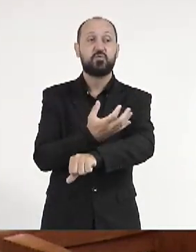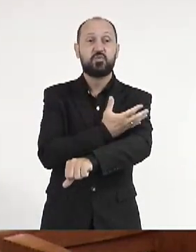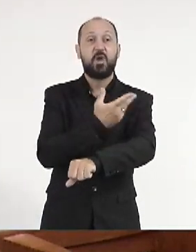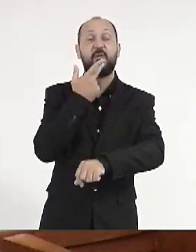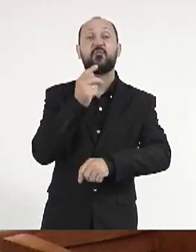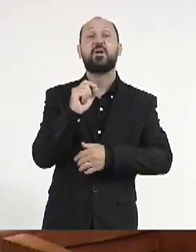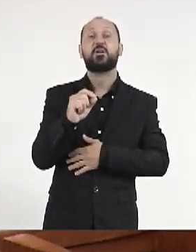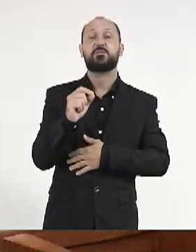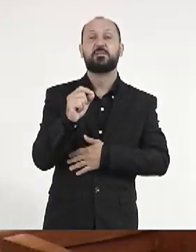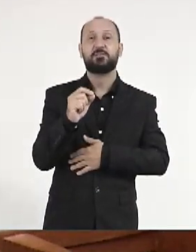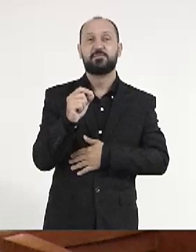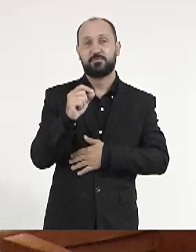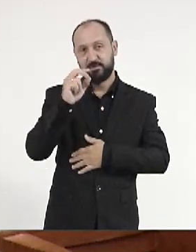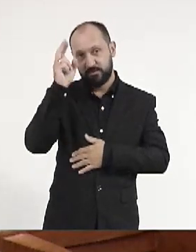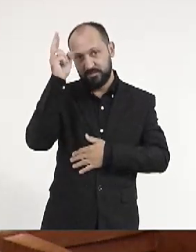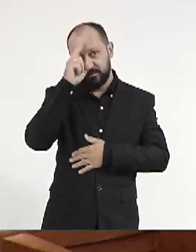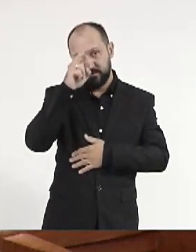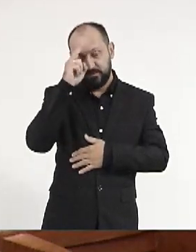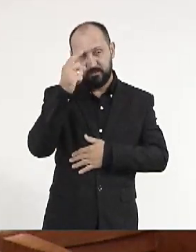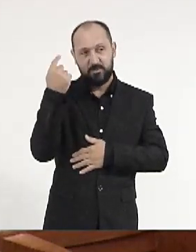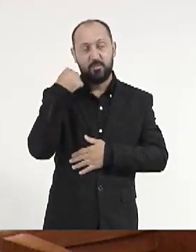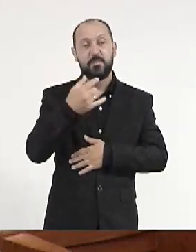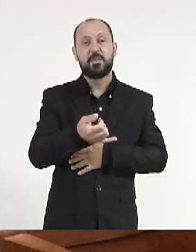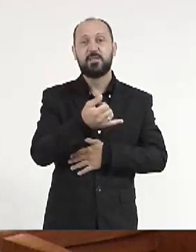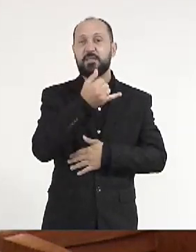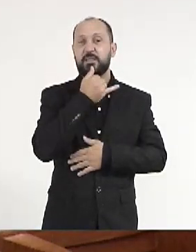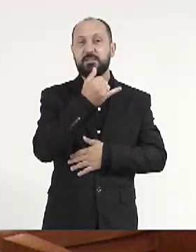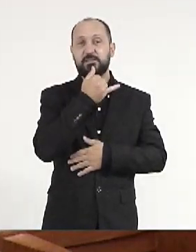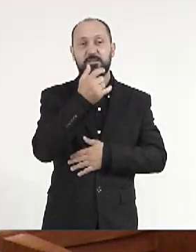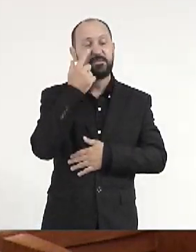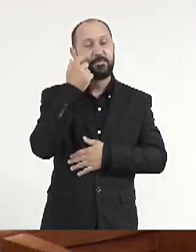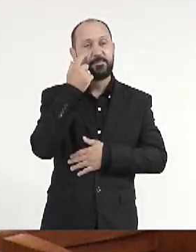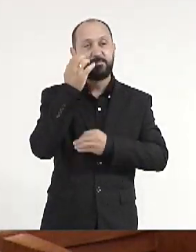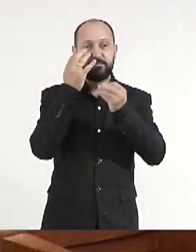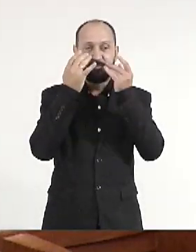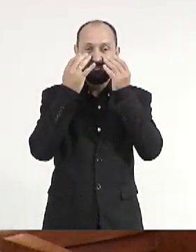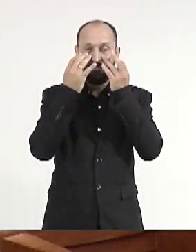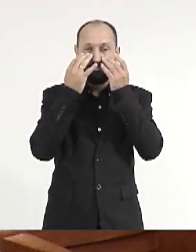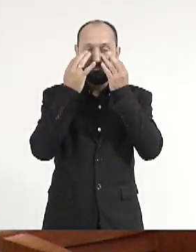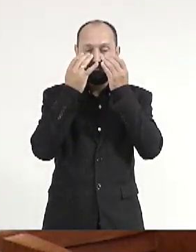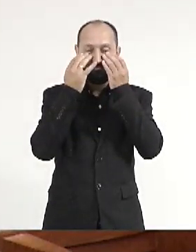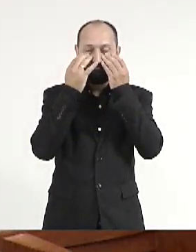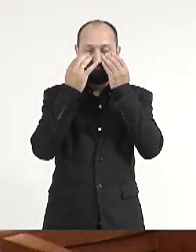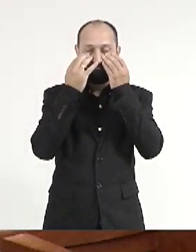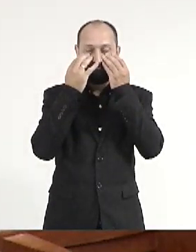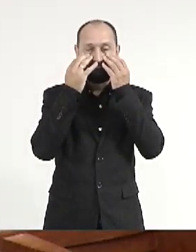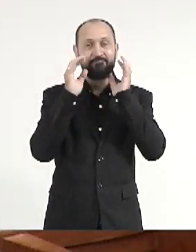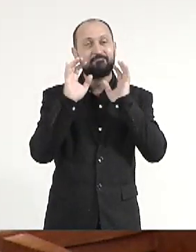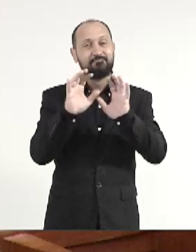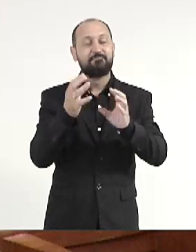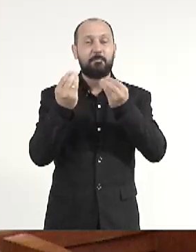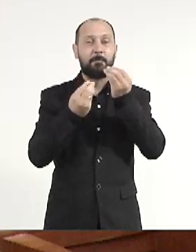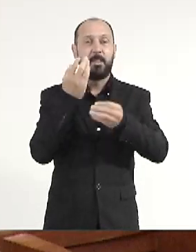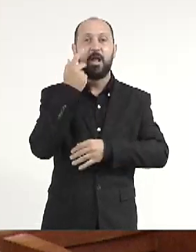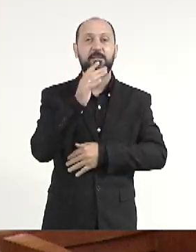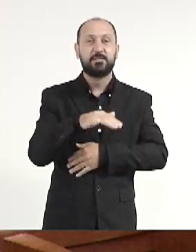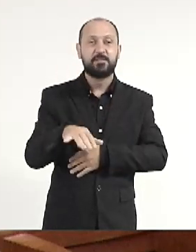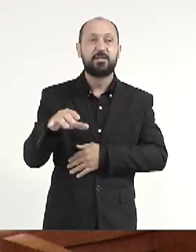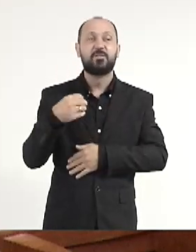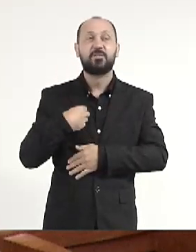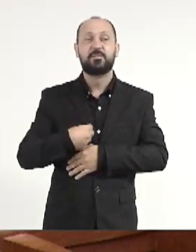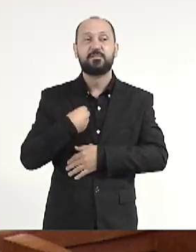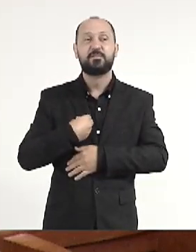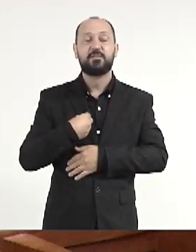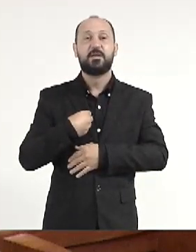eles falam e lembram disso com muita tristeza, com lágrimas, e da forma como as crianças